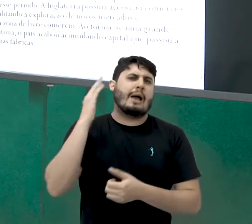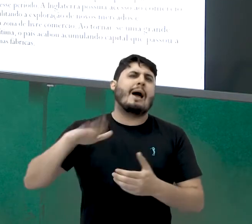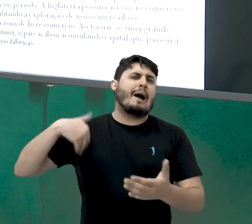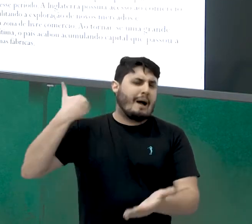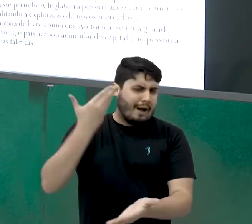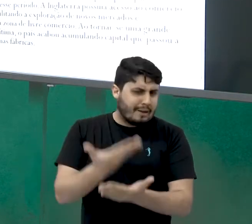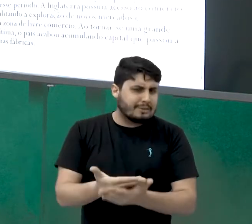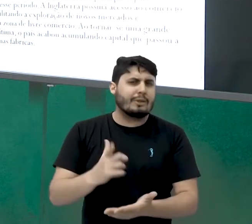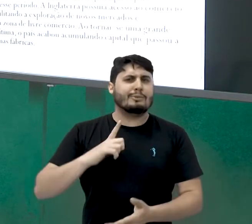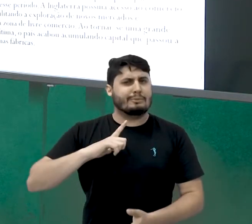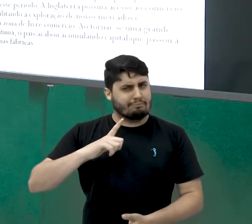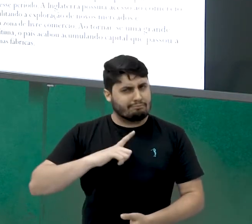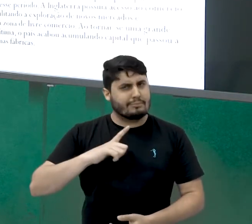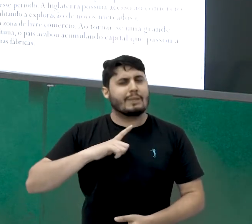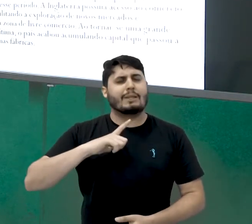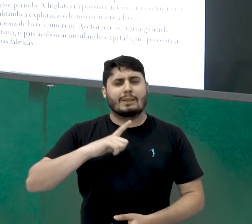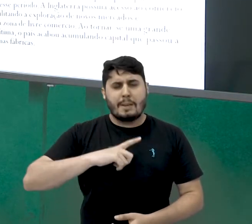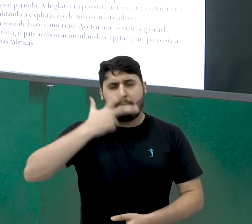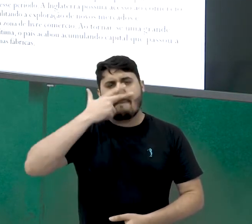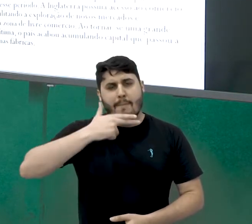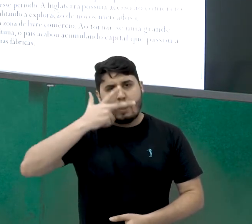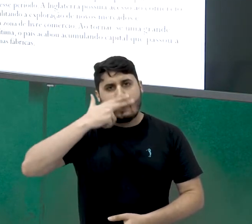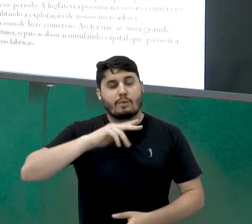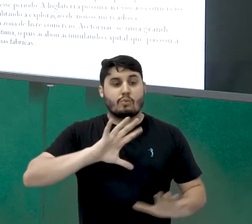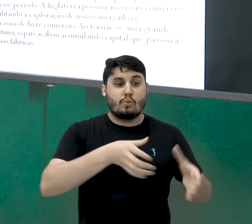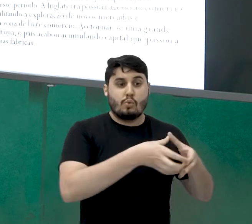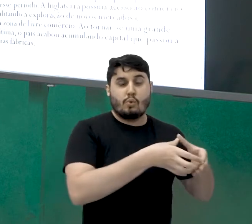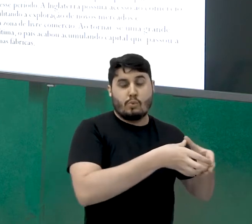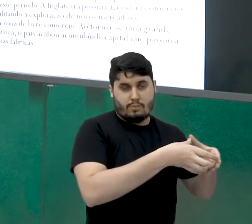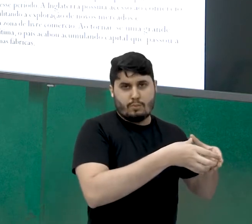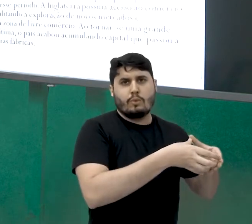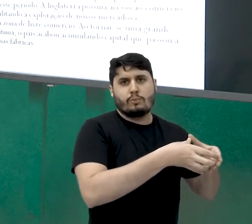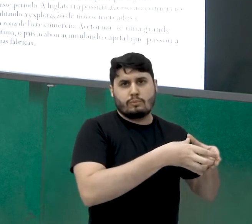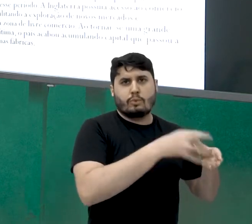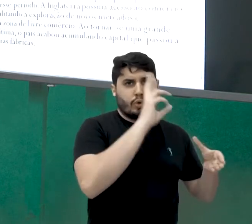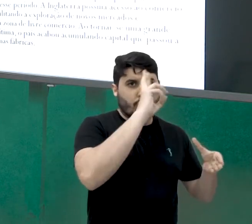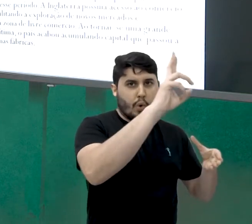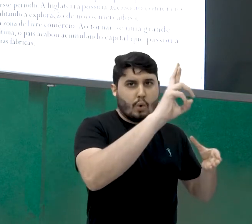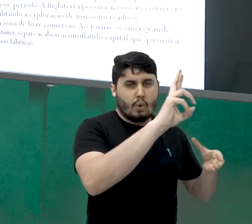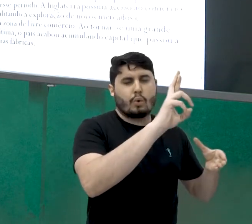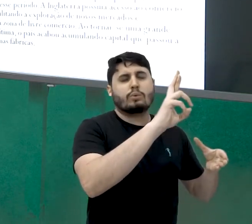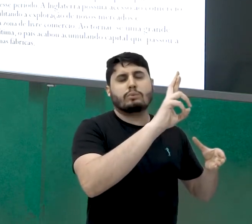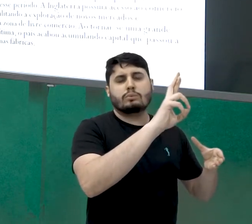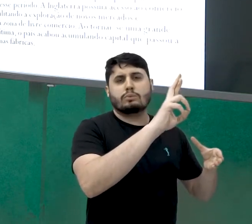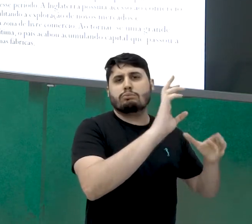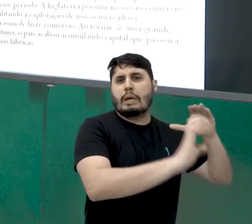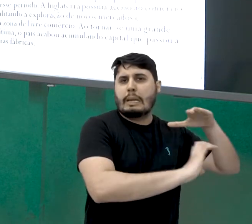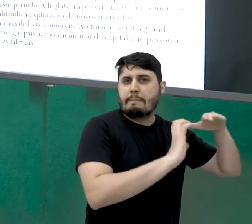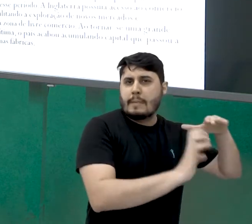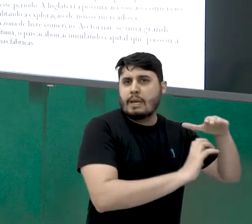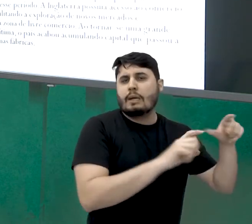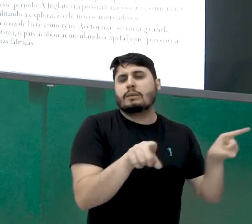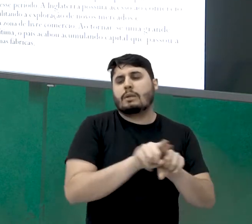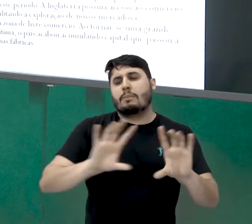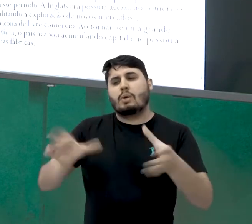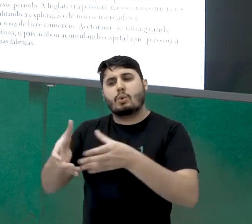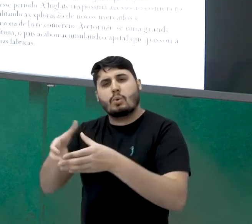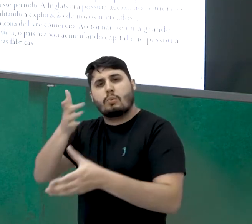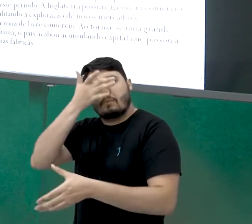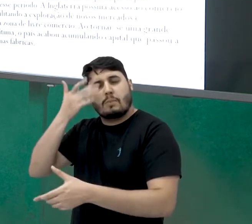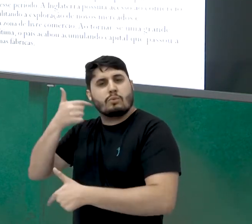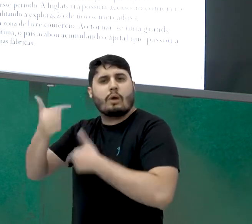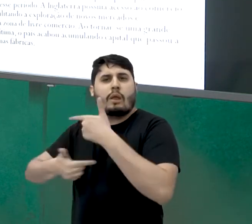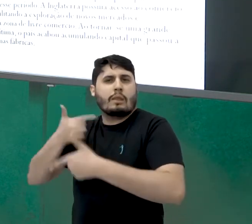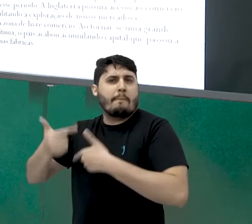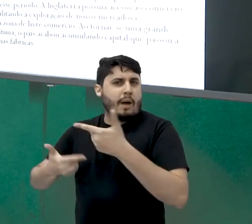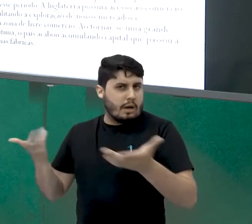hoje nós continuamos tendo essa burguesia e continuamos tendo o proletário, o trabalhador, o assalariado, que vende a sua